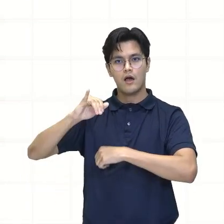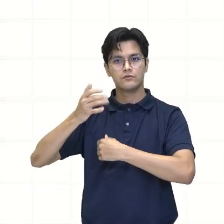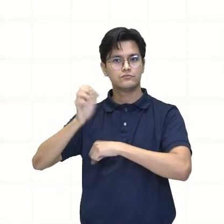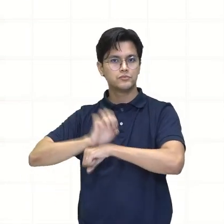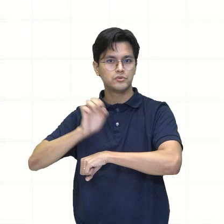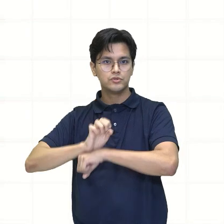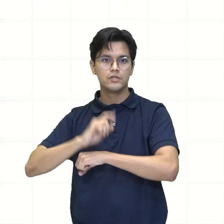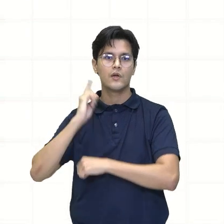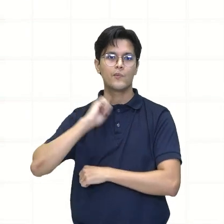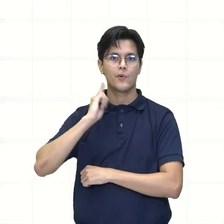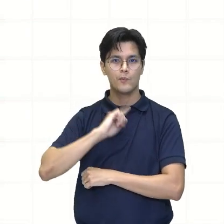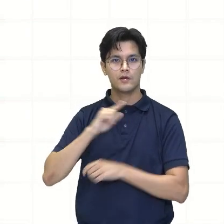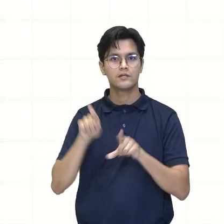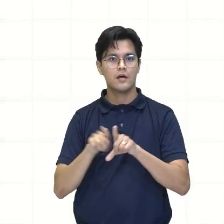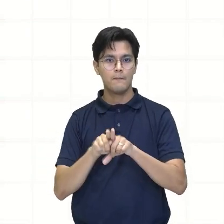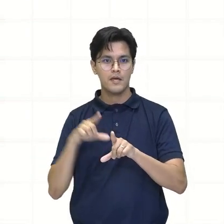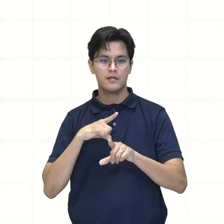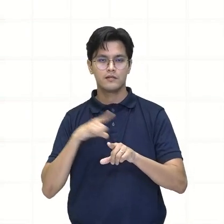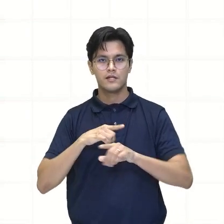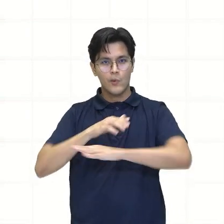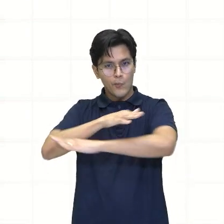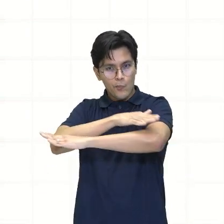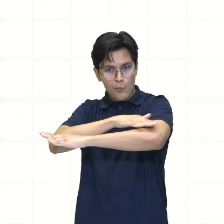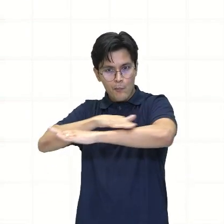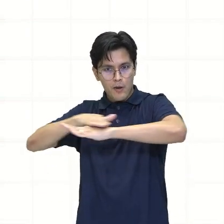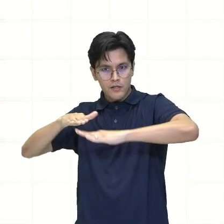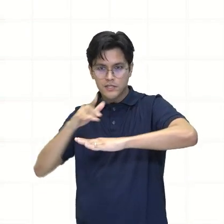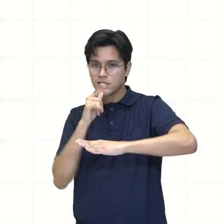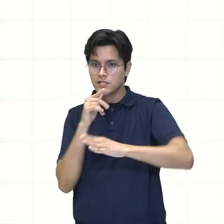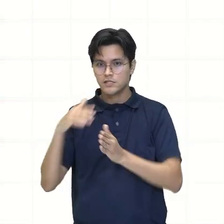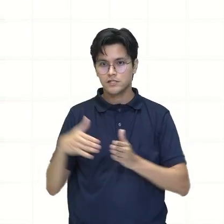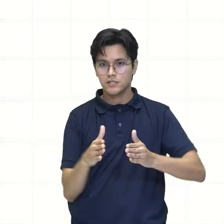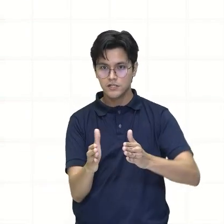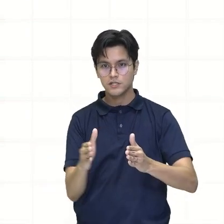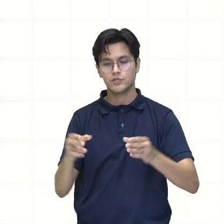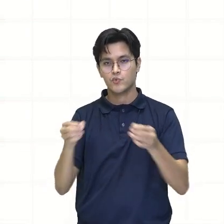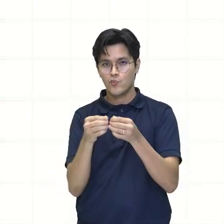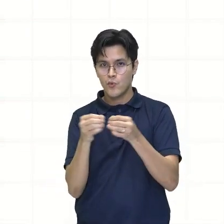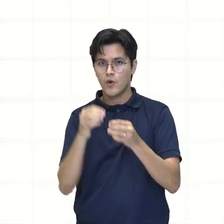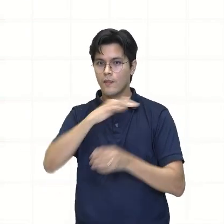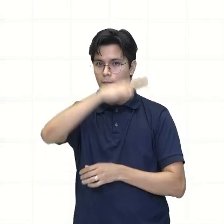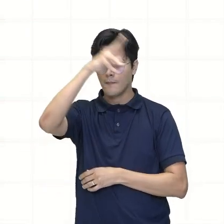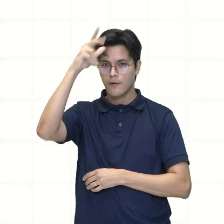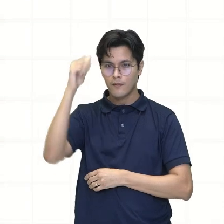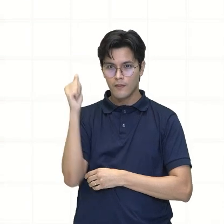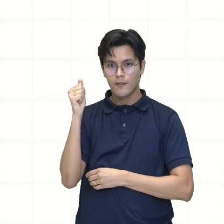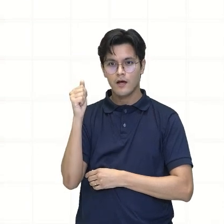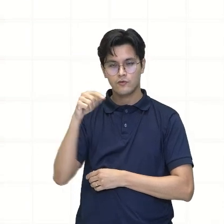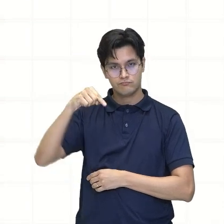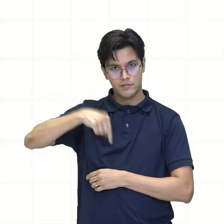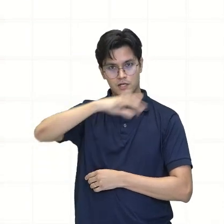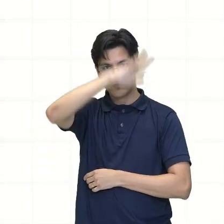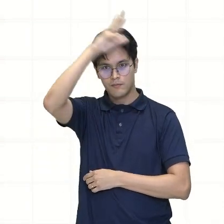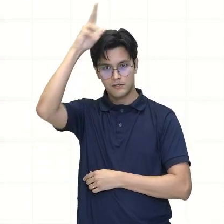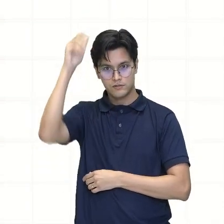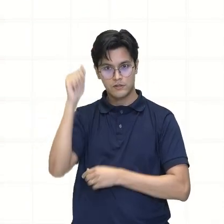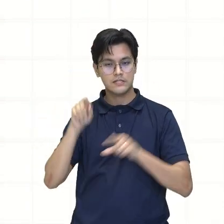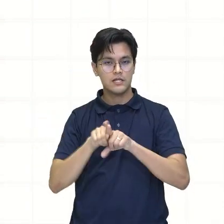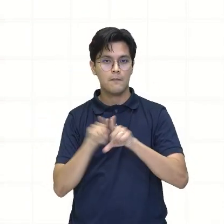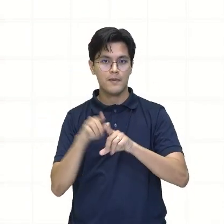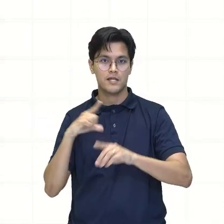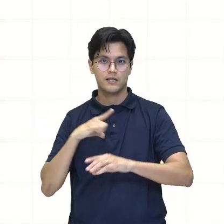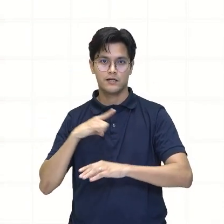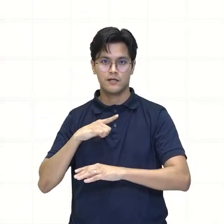aqui na floresta amazônica, né, que fica próximo aqui da capital de Manaus. E a planície marinha, aí a